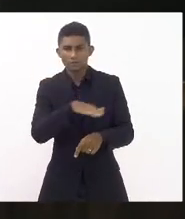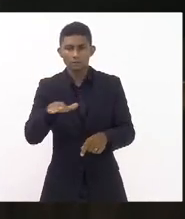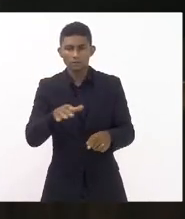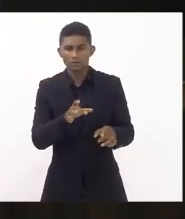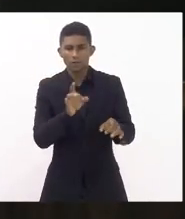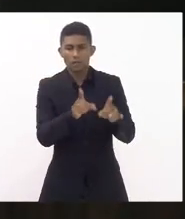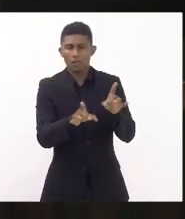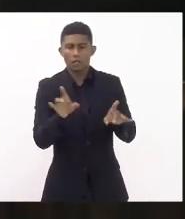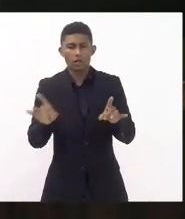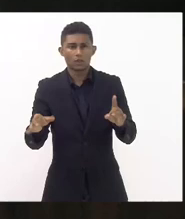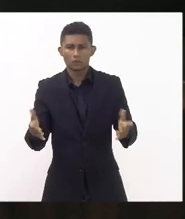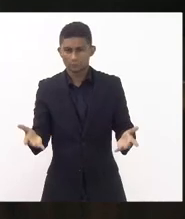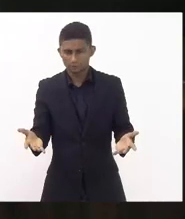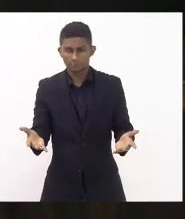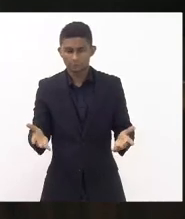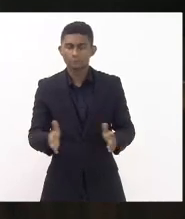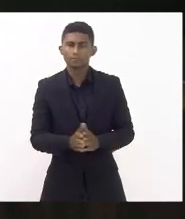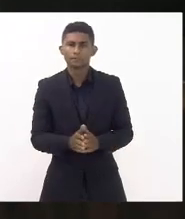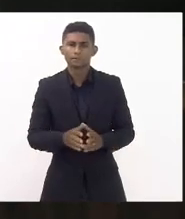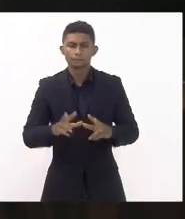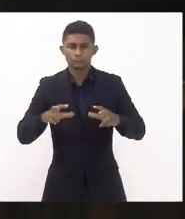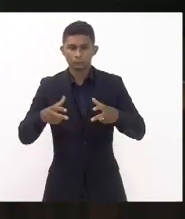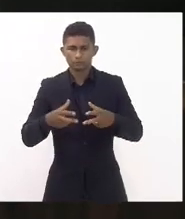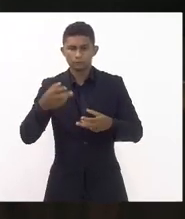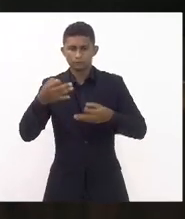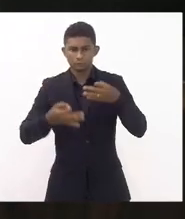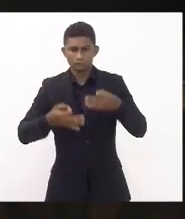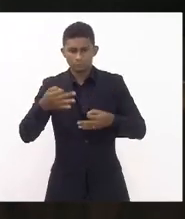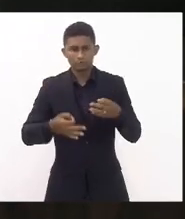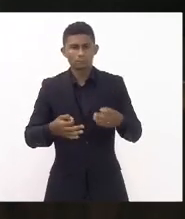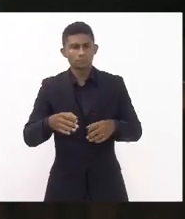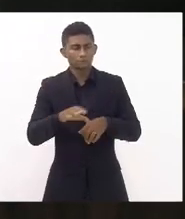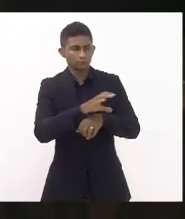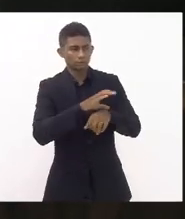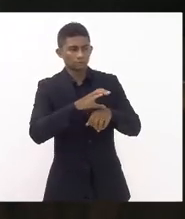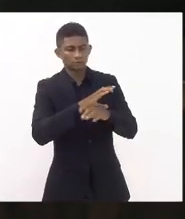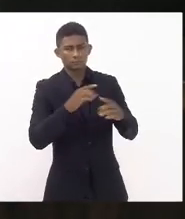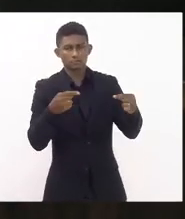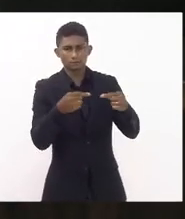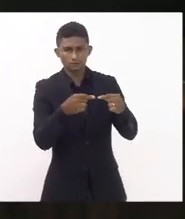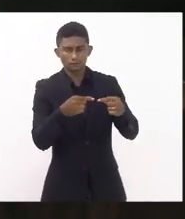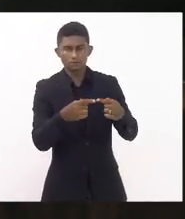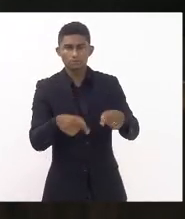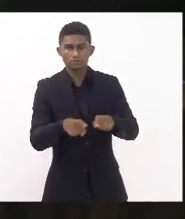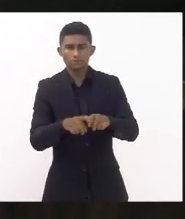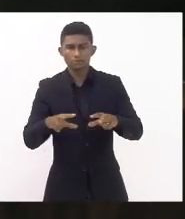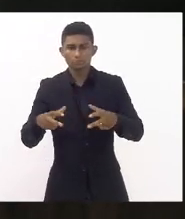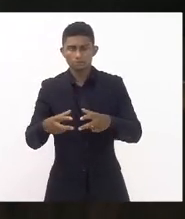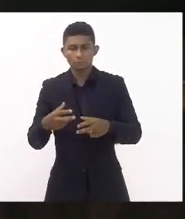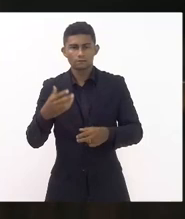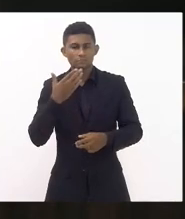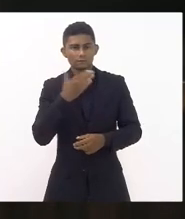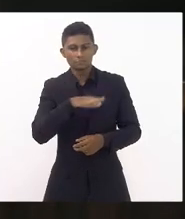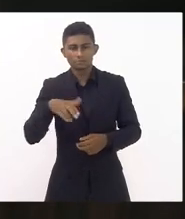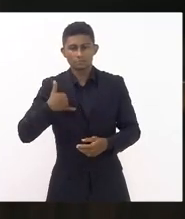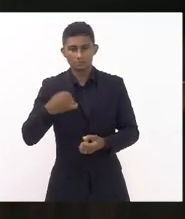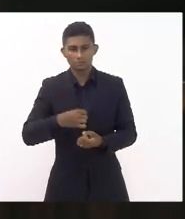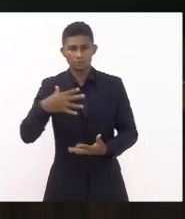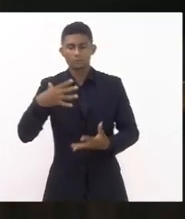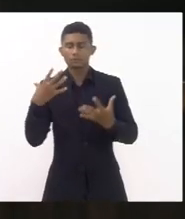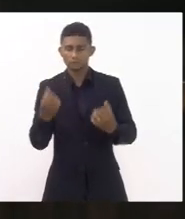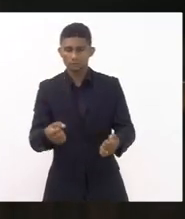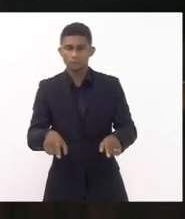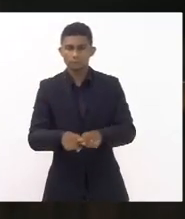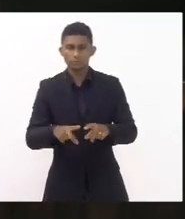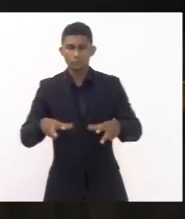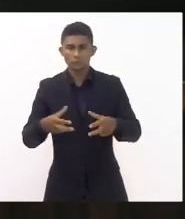adolescente. Parecer das Comissões de Constituição e Justiça pela constitucionalidade e assunto da criança, adolescente e idoso, favorável. Segurança Pública, assunto de